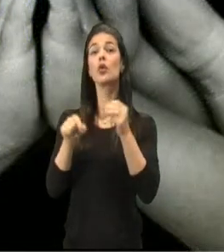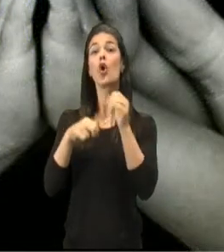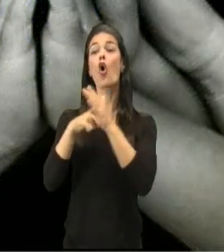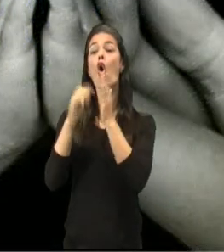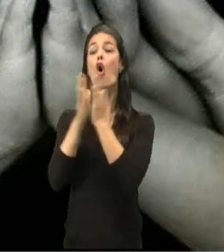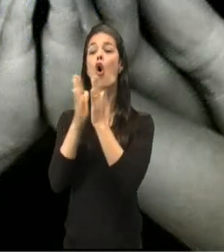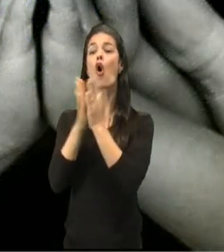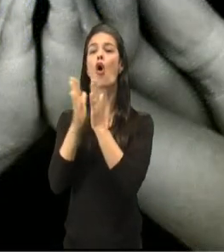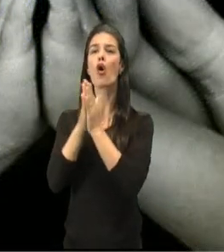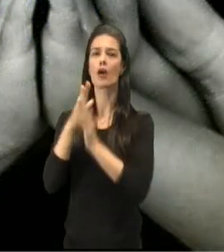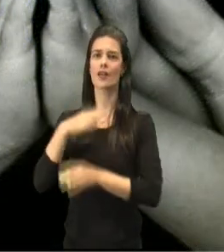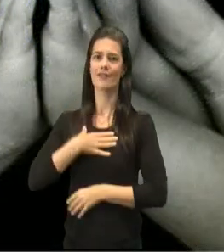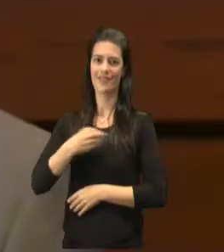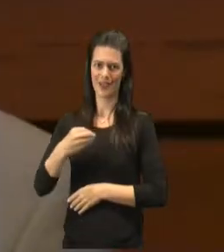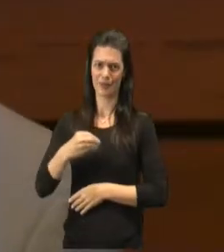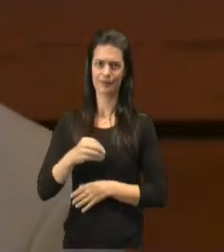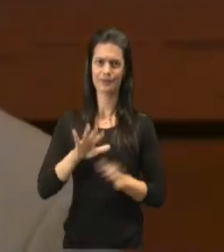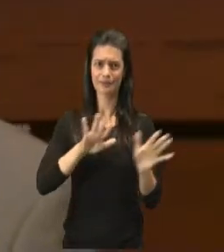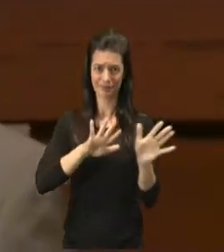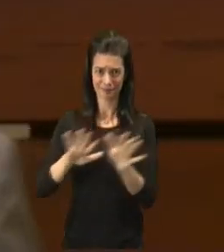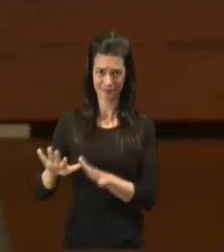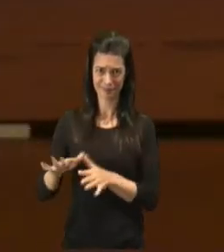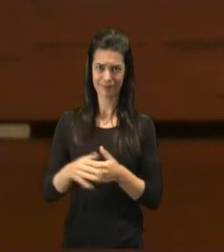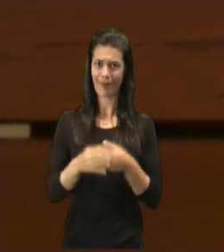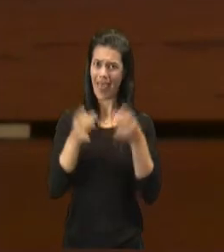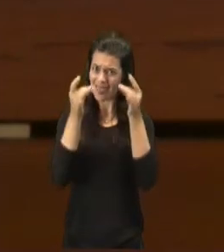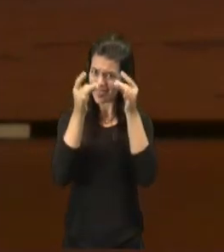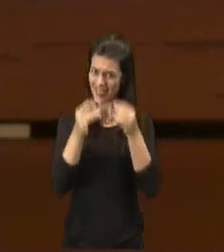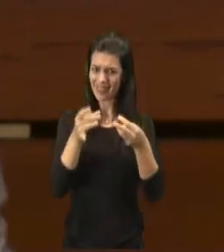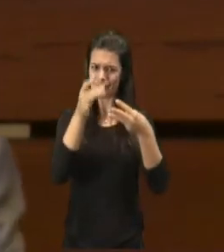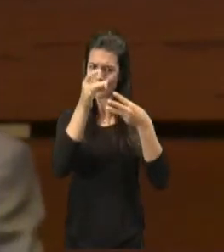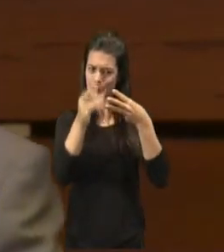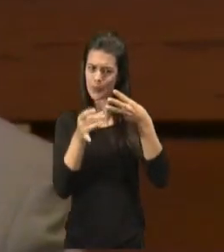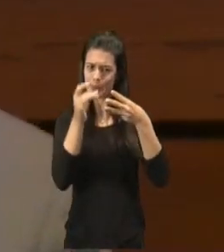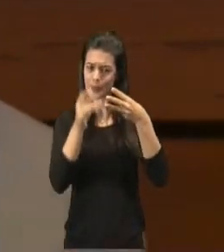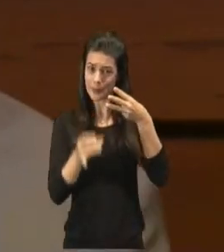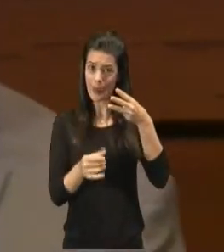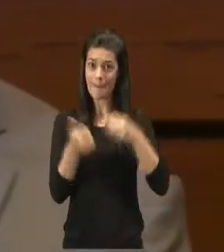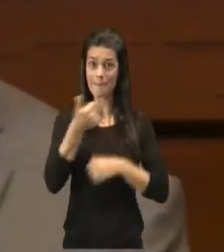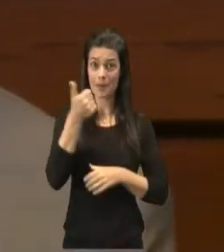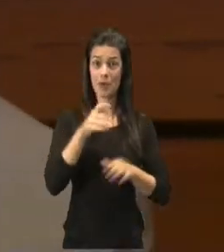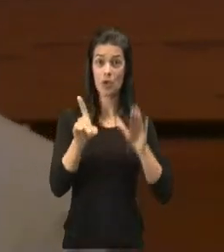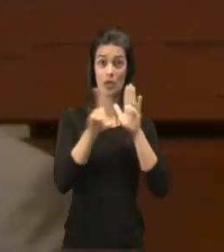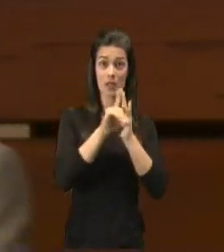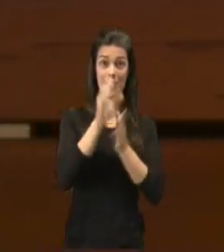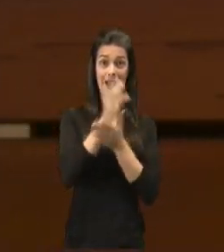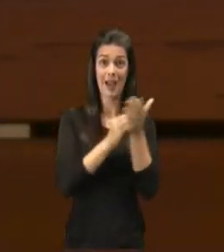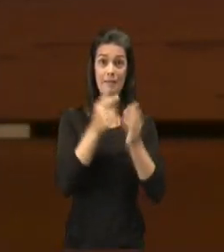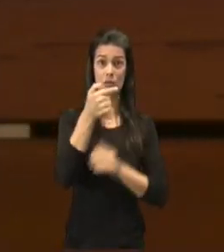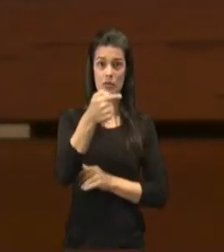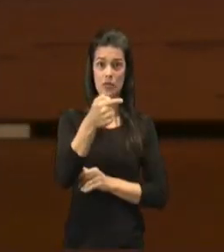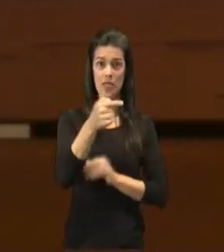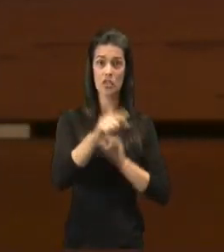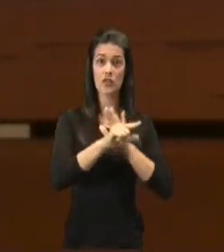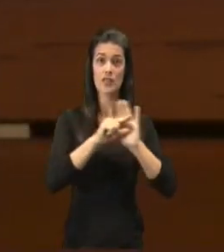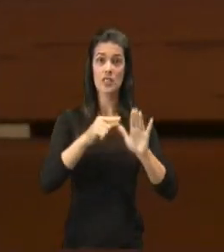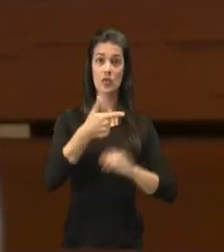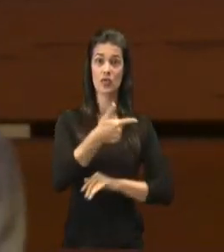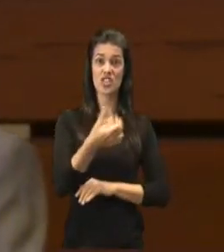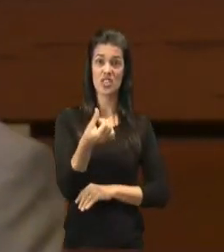filhos. Abra sua Bíblia, Deuteronômio no capítulo 7, o verso de número 26.